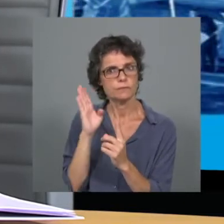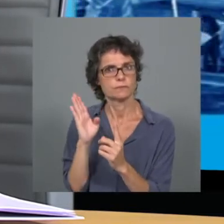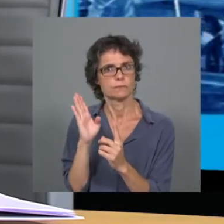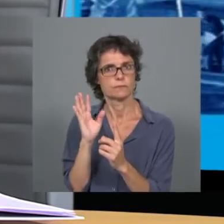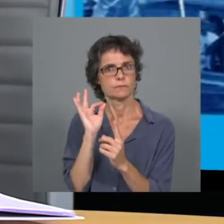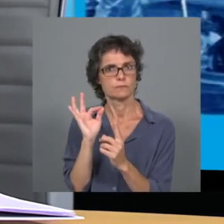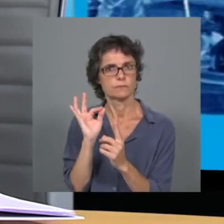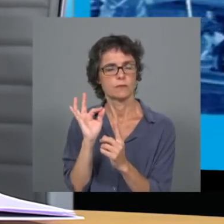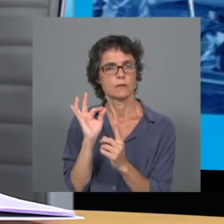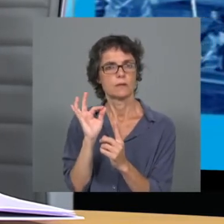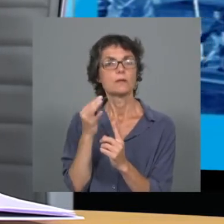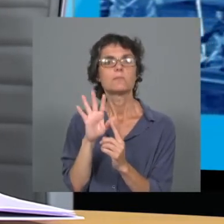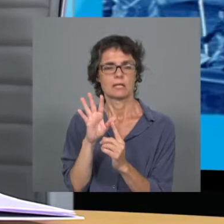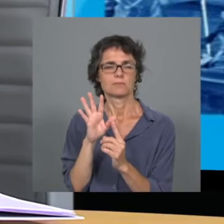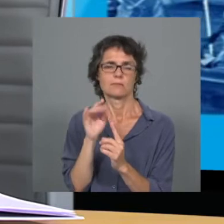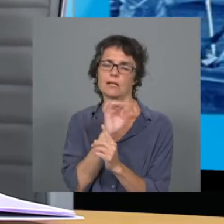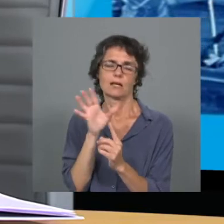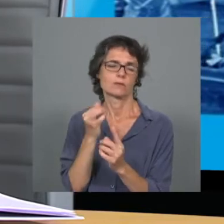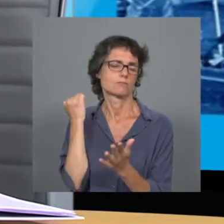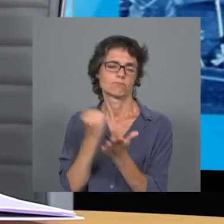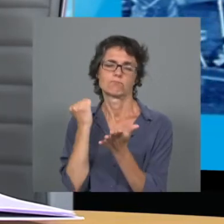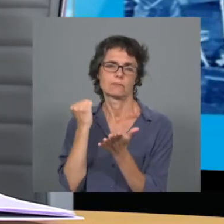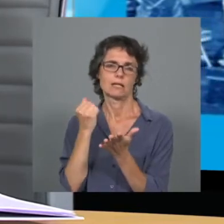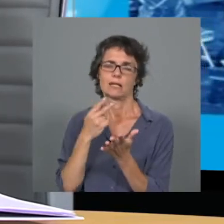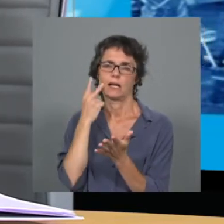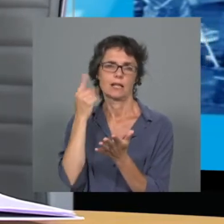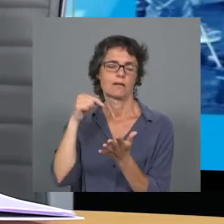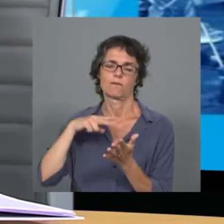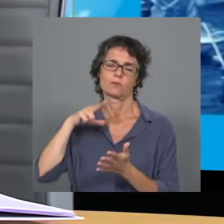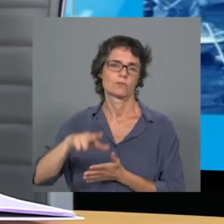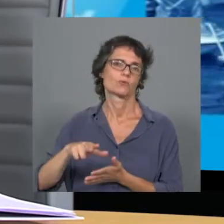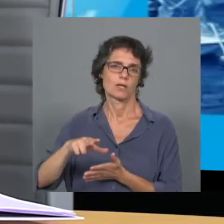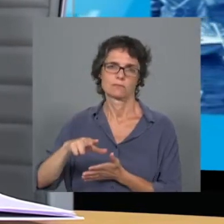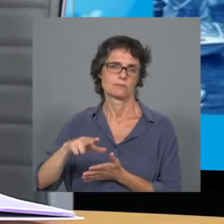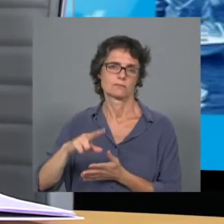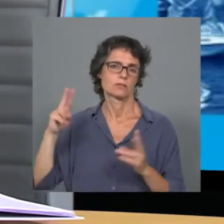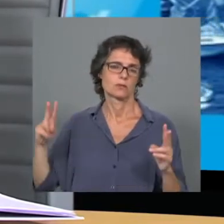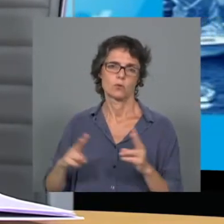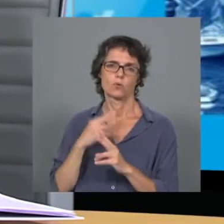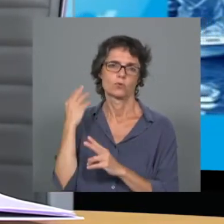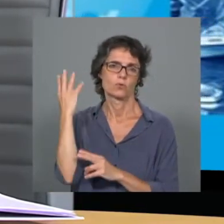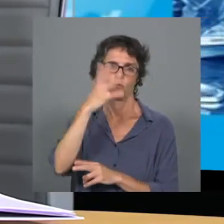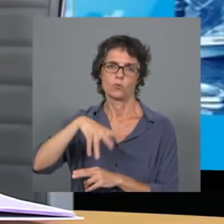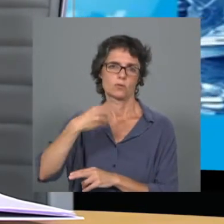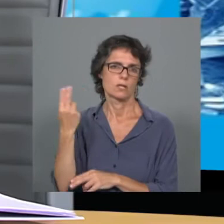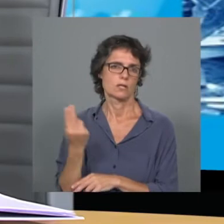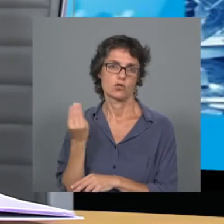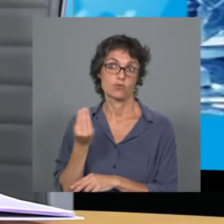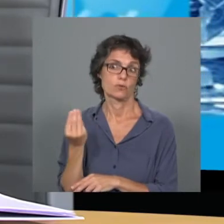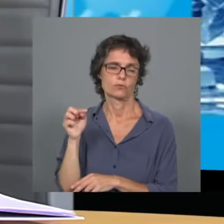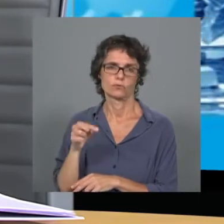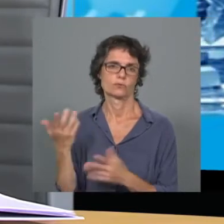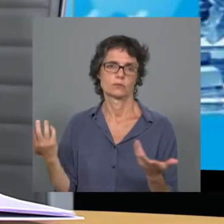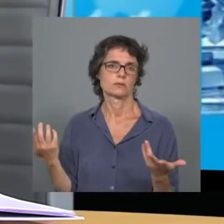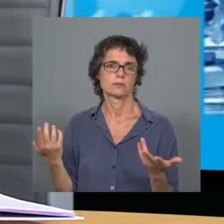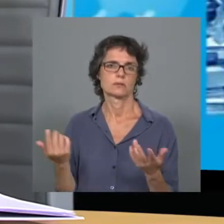será certamente um momento único na vida de Portugal. Eu diria que é muito mais do que falar da vida da Igreja em Portugal ou falar